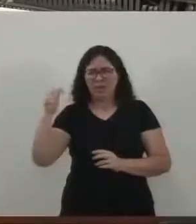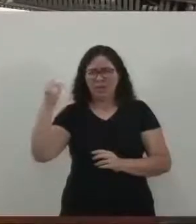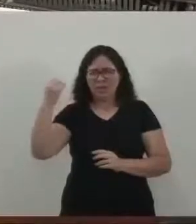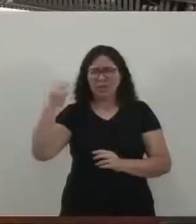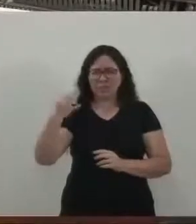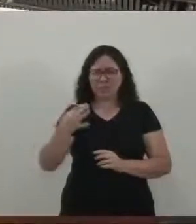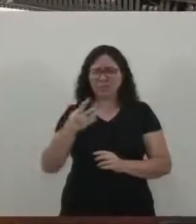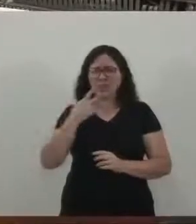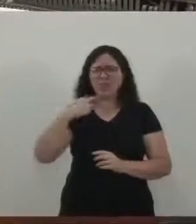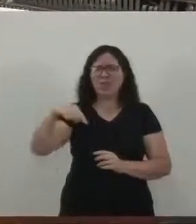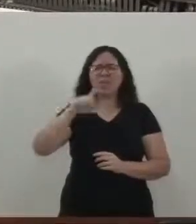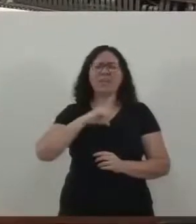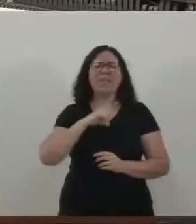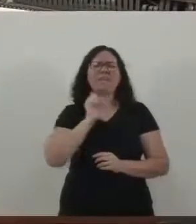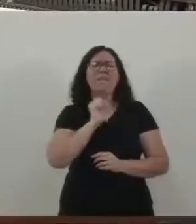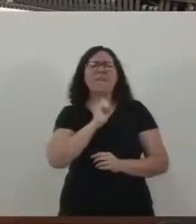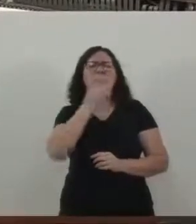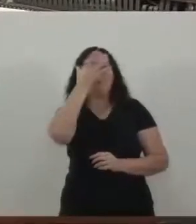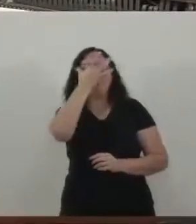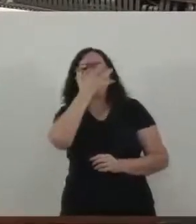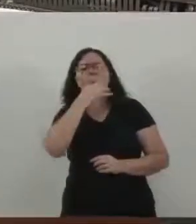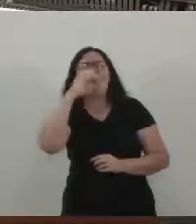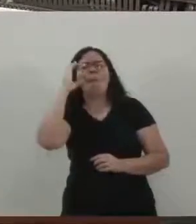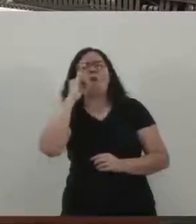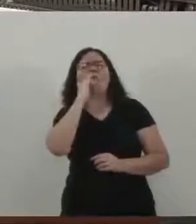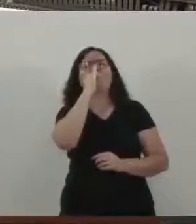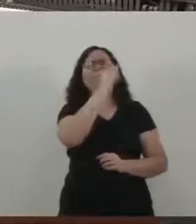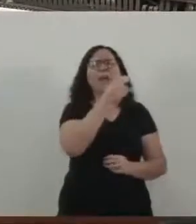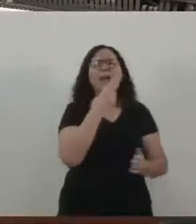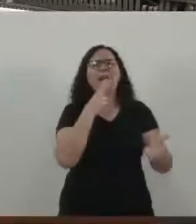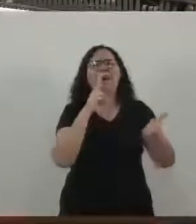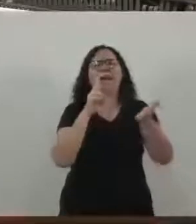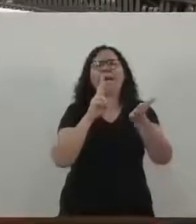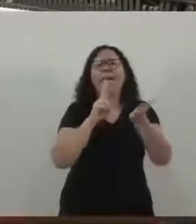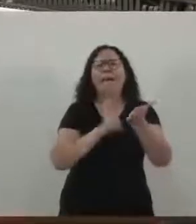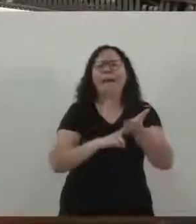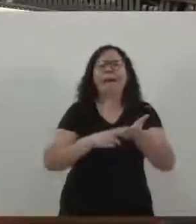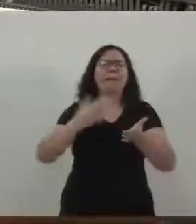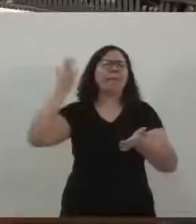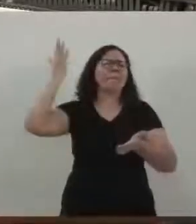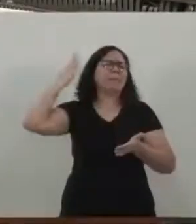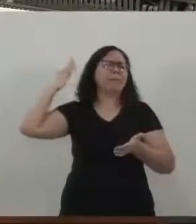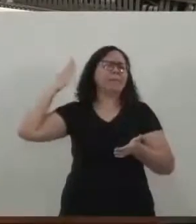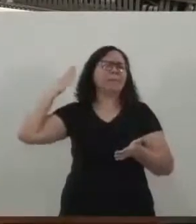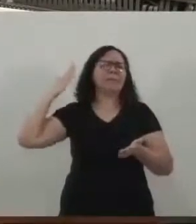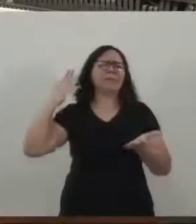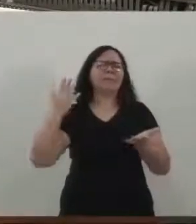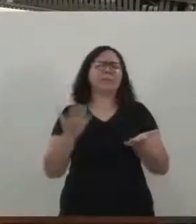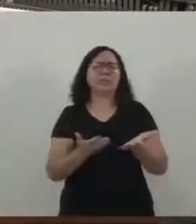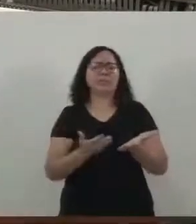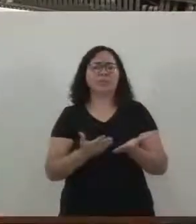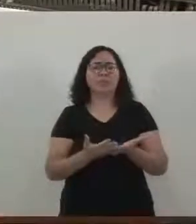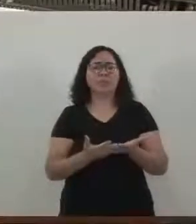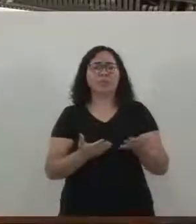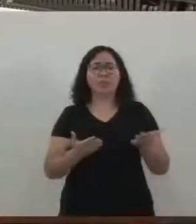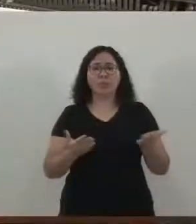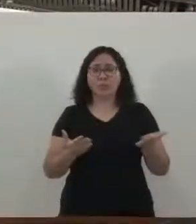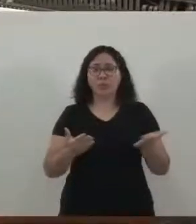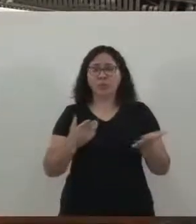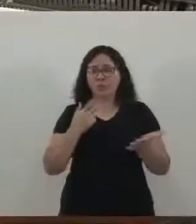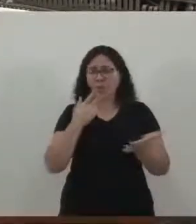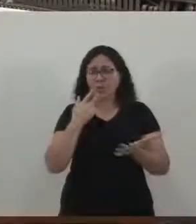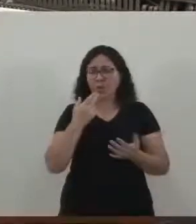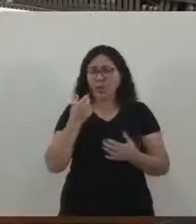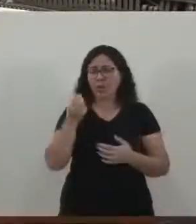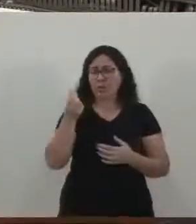Essas denúncias anônimas que sempre fizeram, cartas que soltaram no passado. Agora, para mim, eu vejo 6 falando